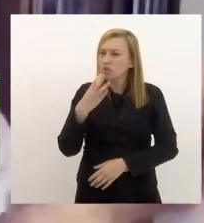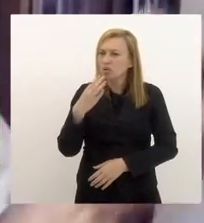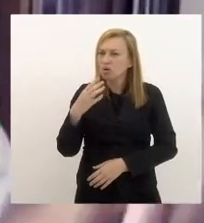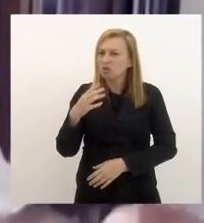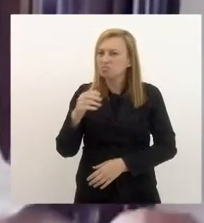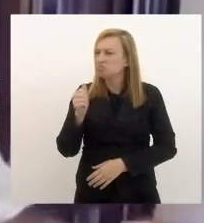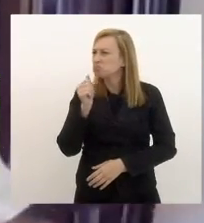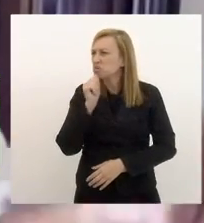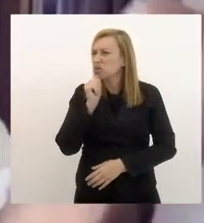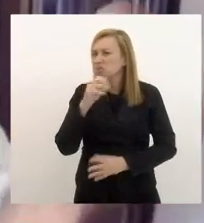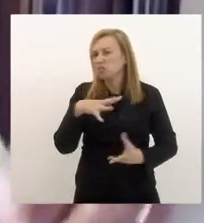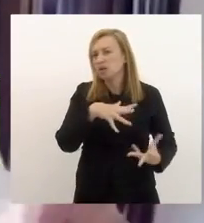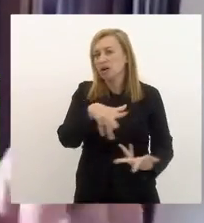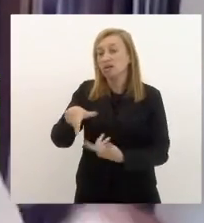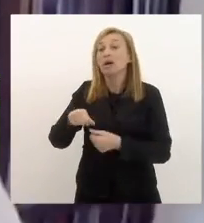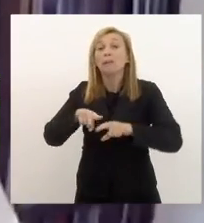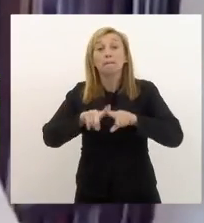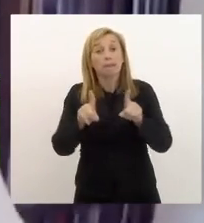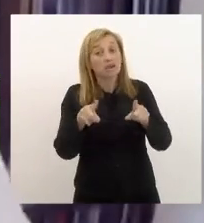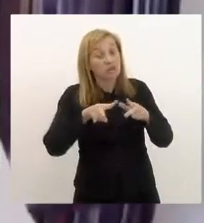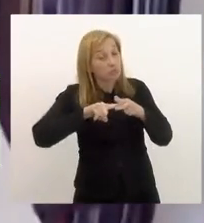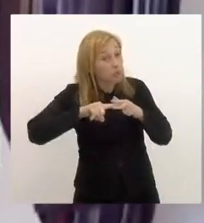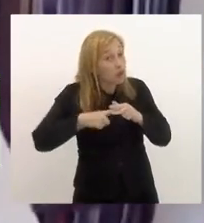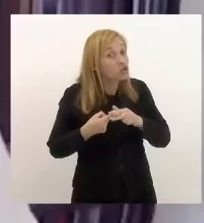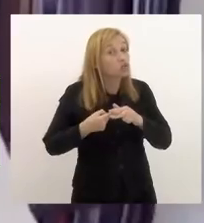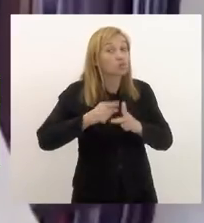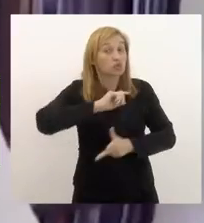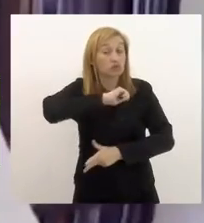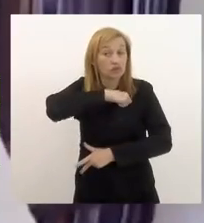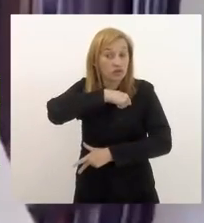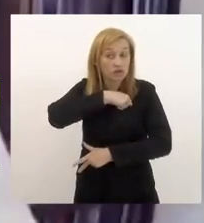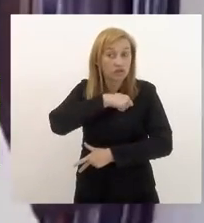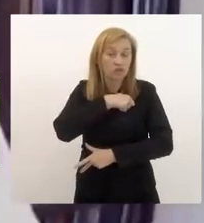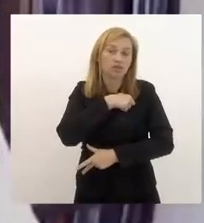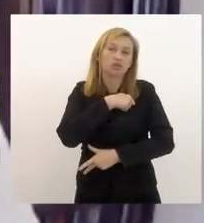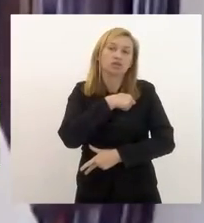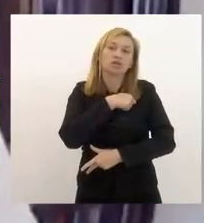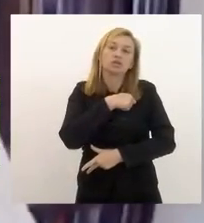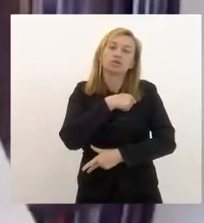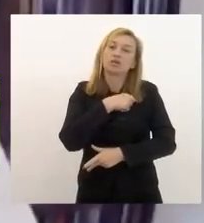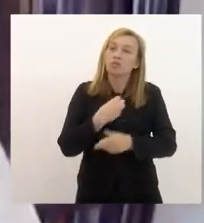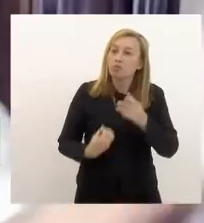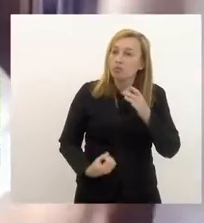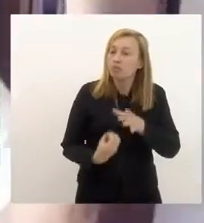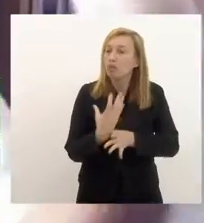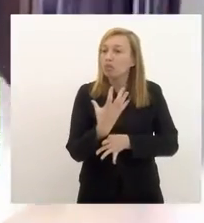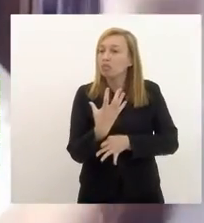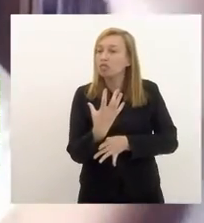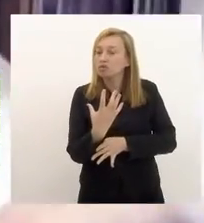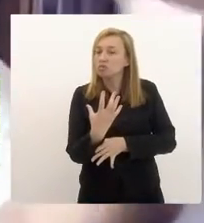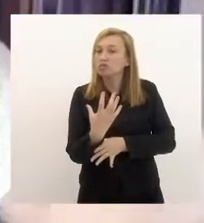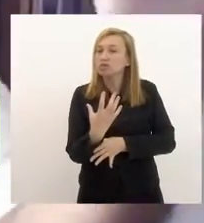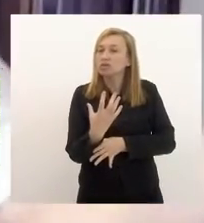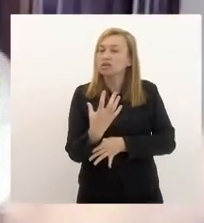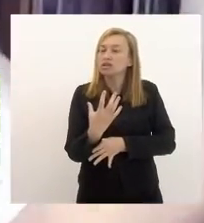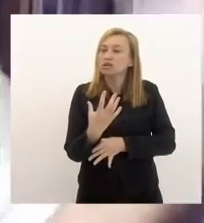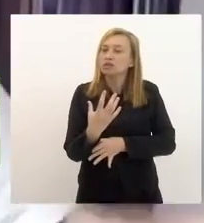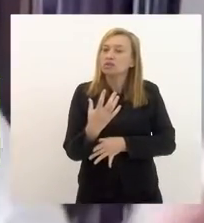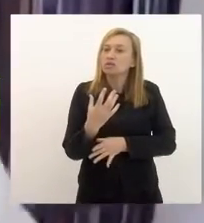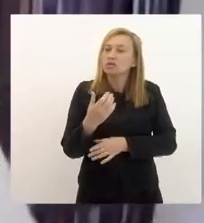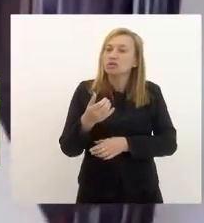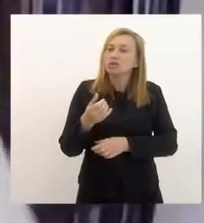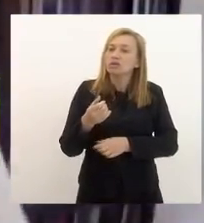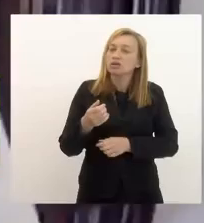mas também os ajuste fiscal que são promovidos em produzidos tendo não